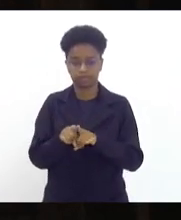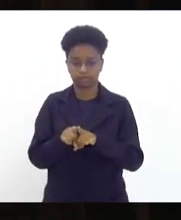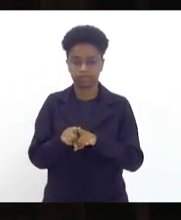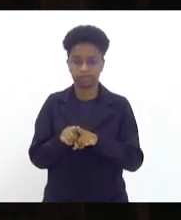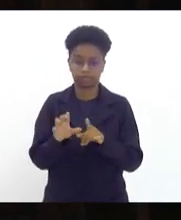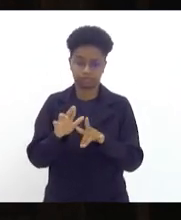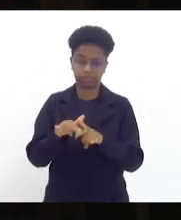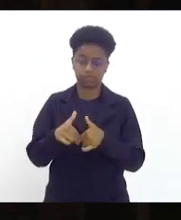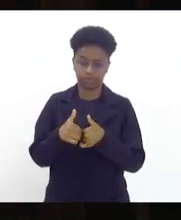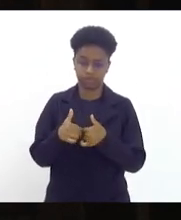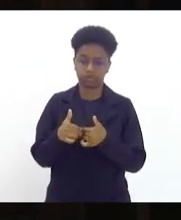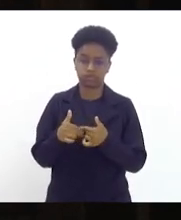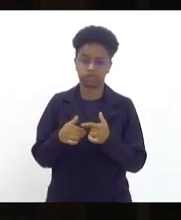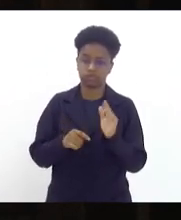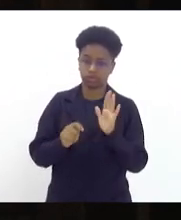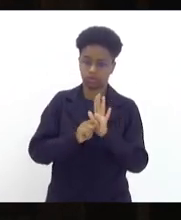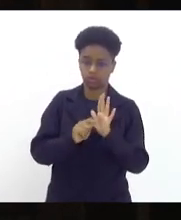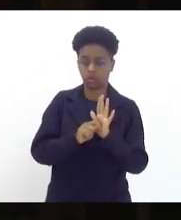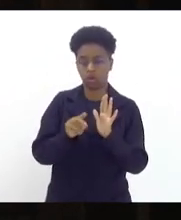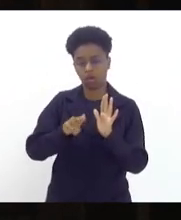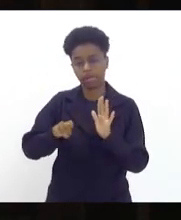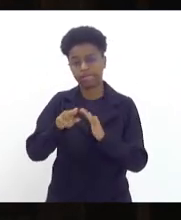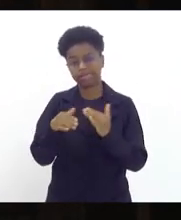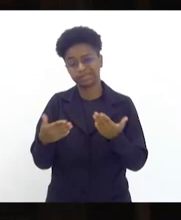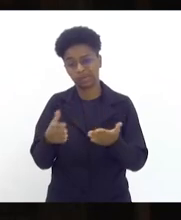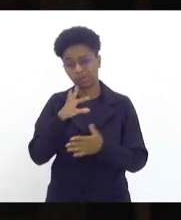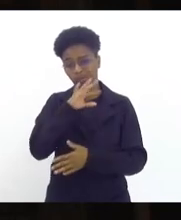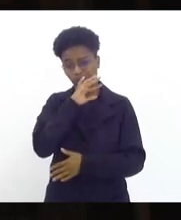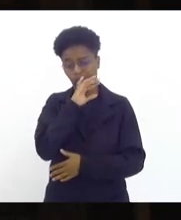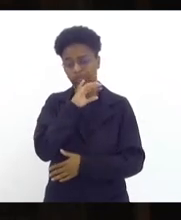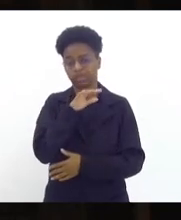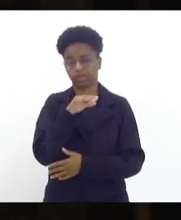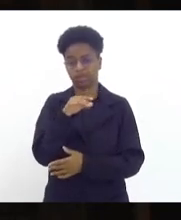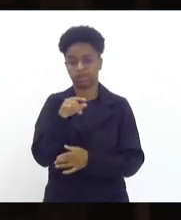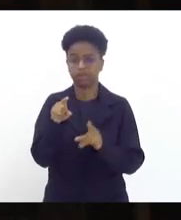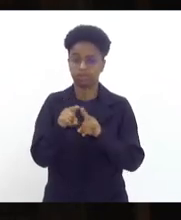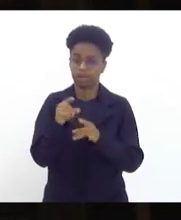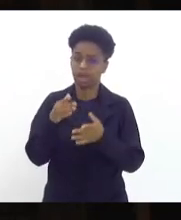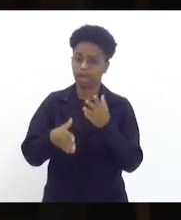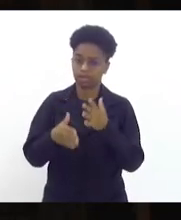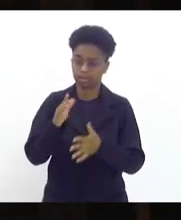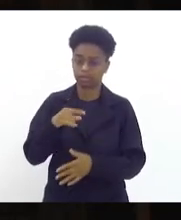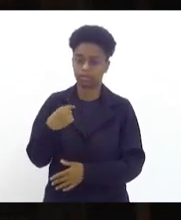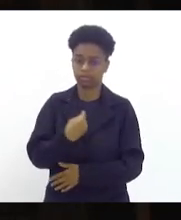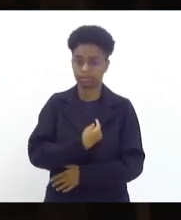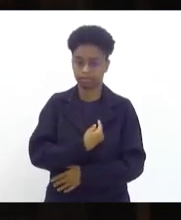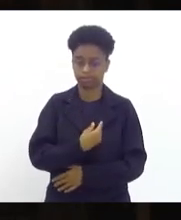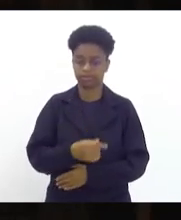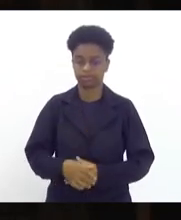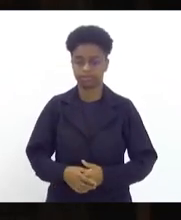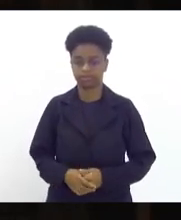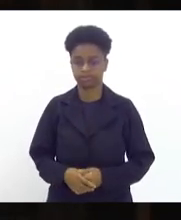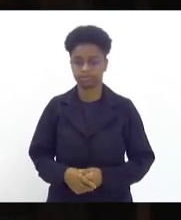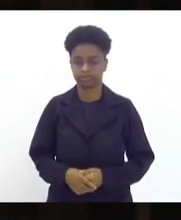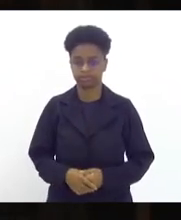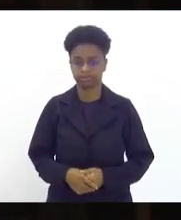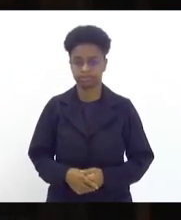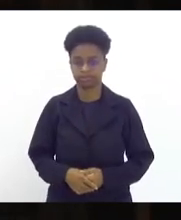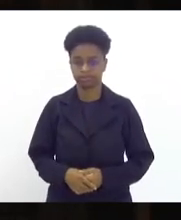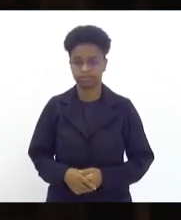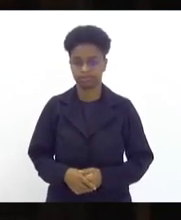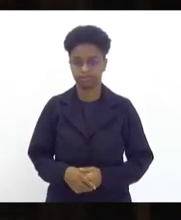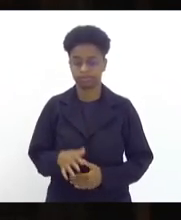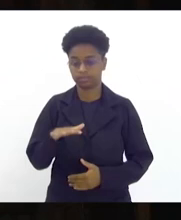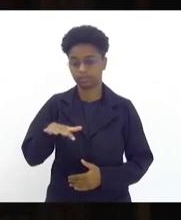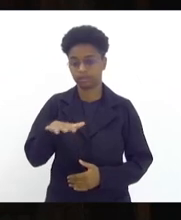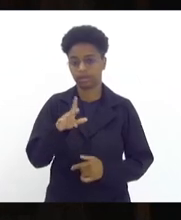sua dependência química e isso é muito ruim e isso nos atrapalha muito no